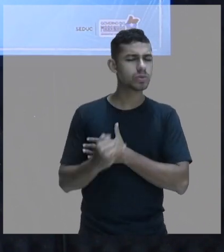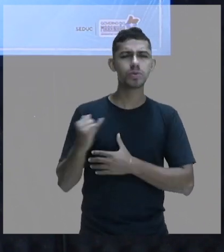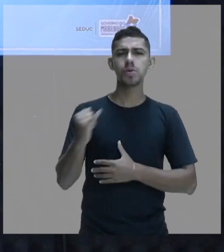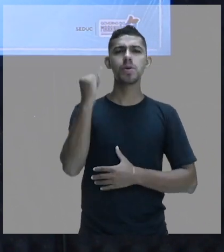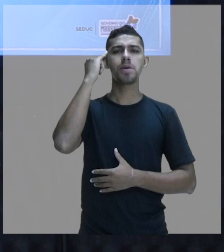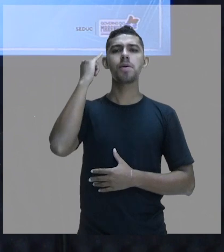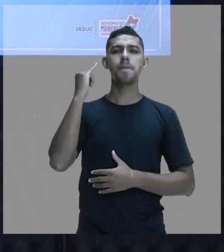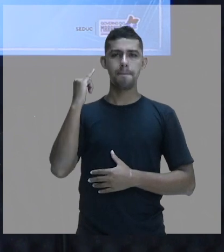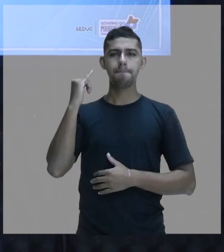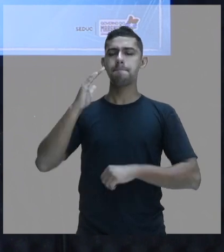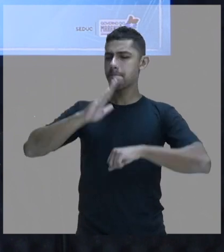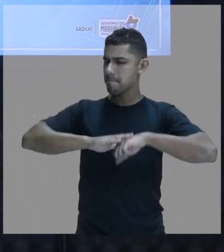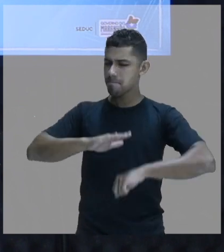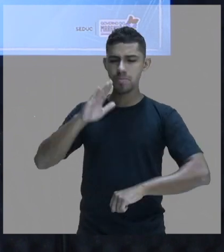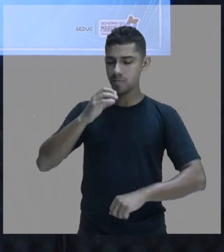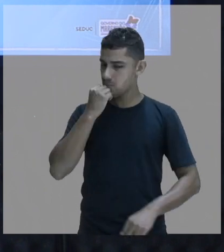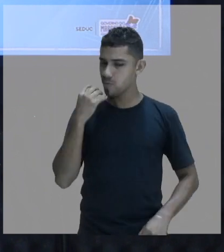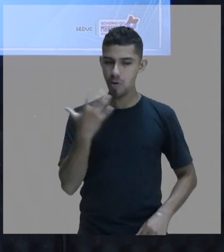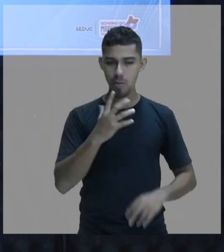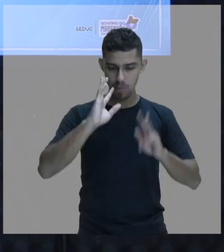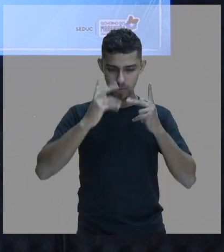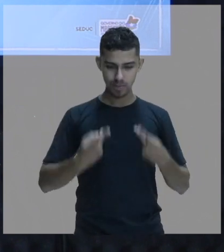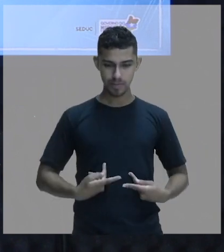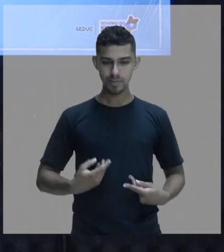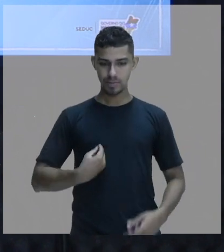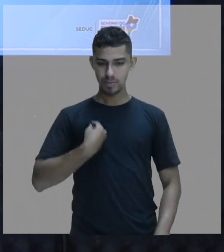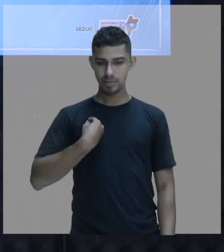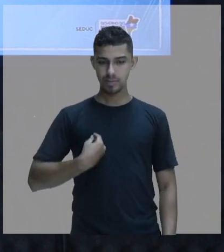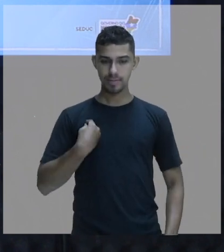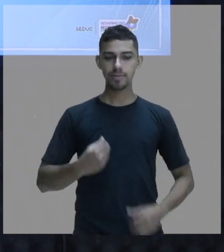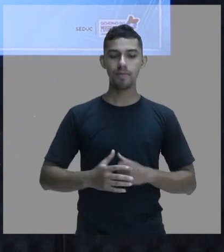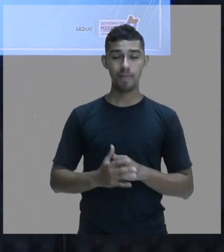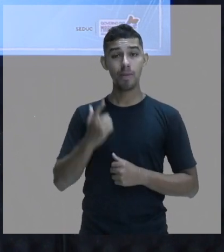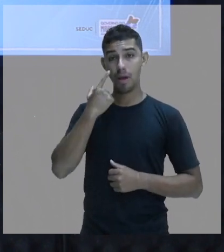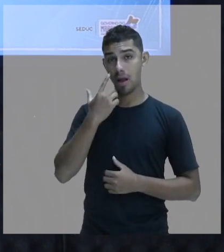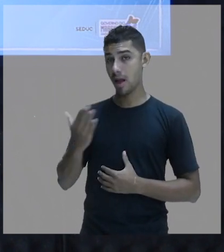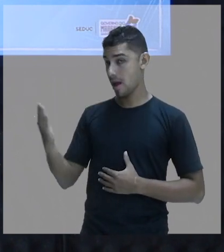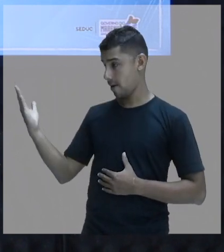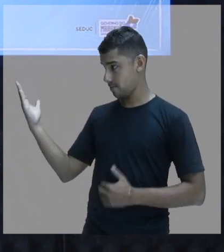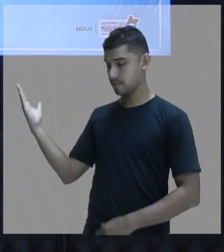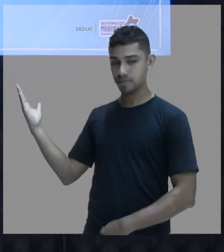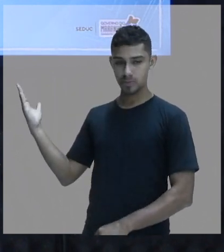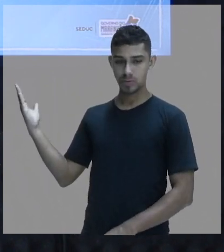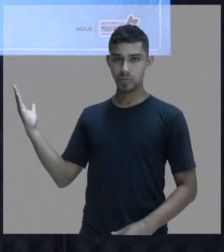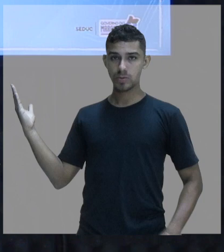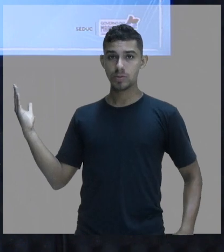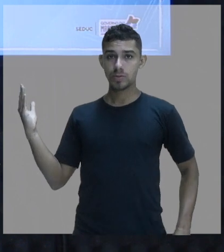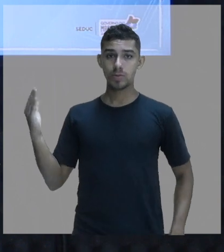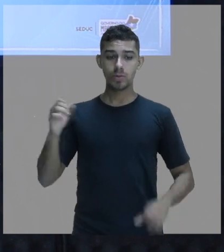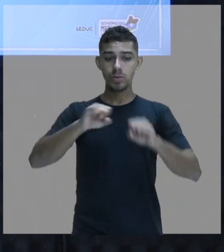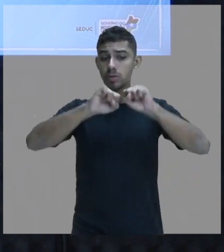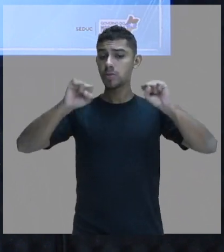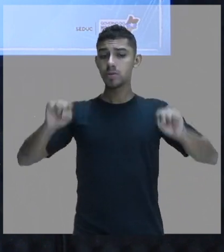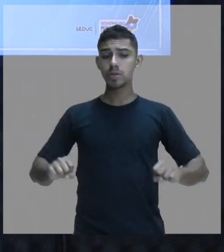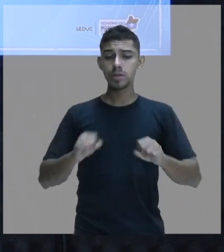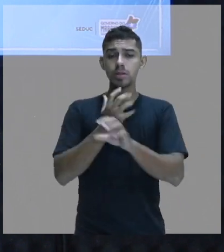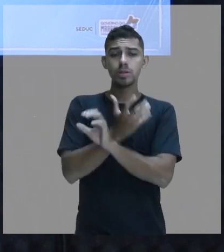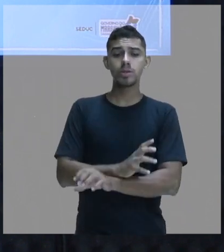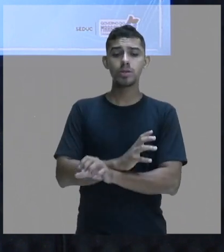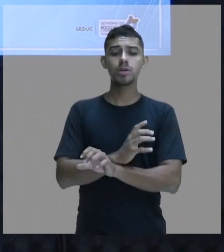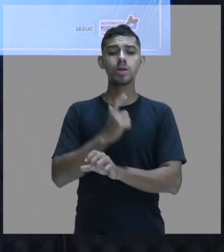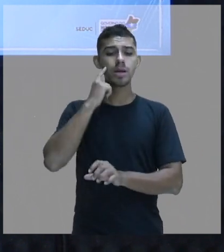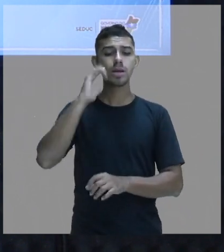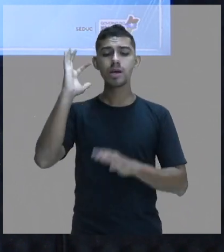musculoesquelético são de supra-importância para o ser humano. Daí eu falei para vocês no slide, quando a